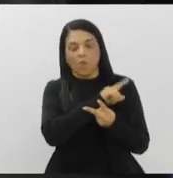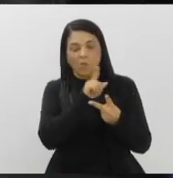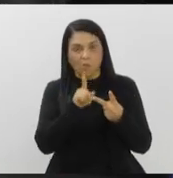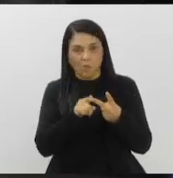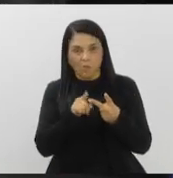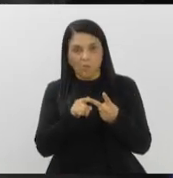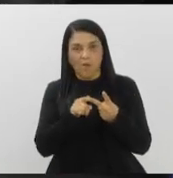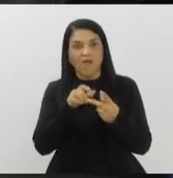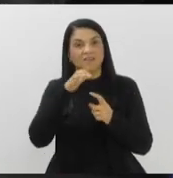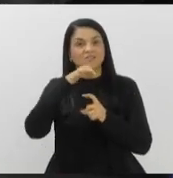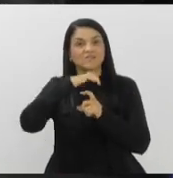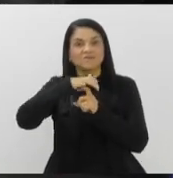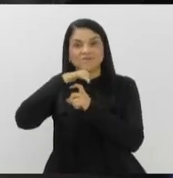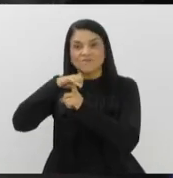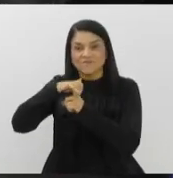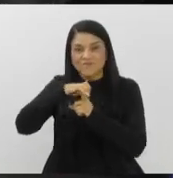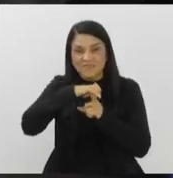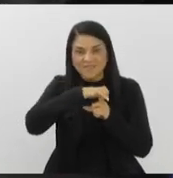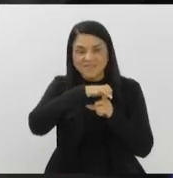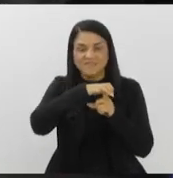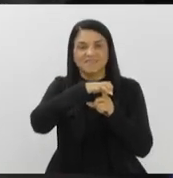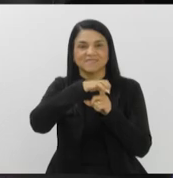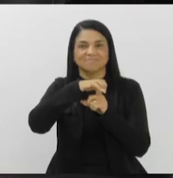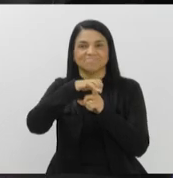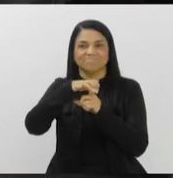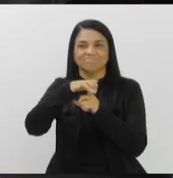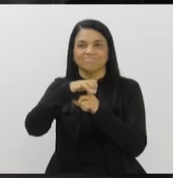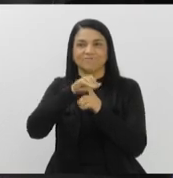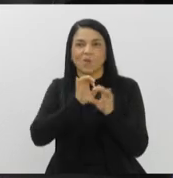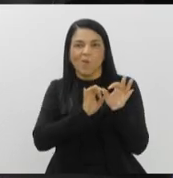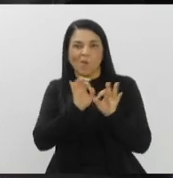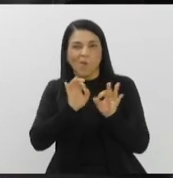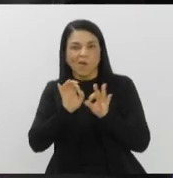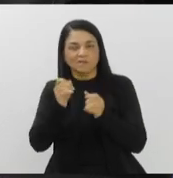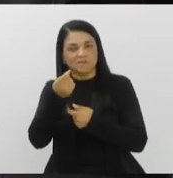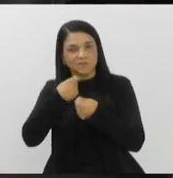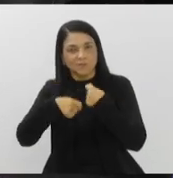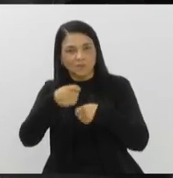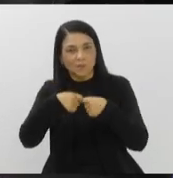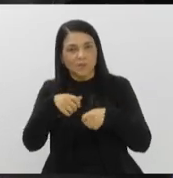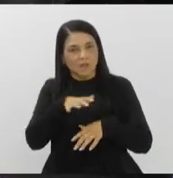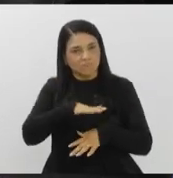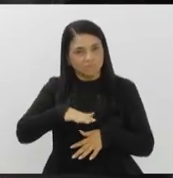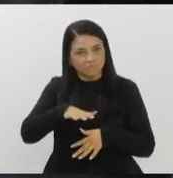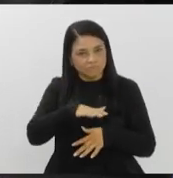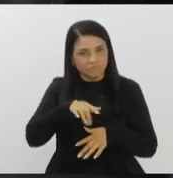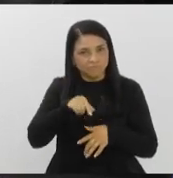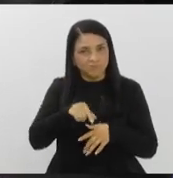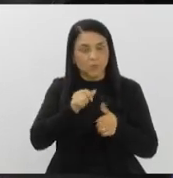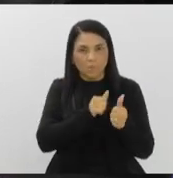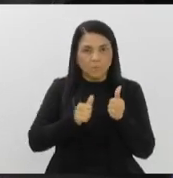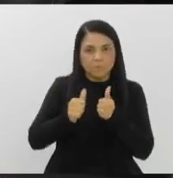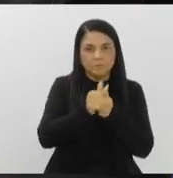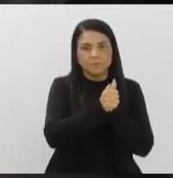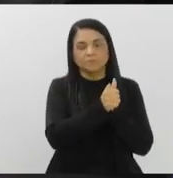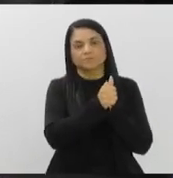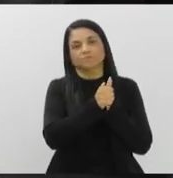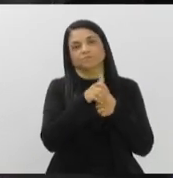São as feiras, né? A questão da dinamização da economia local, do protagonismo do